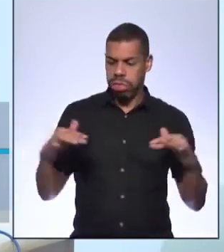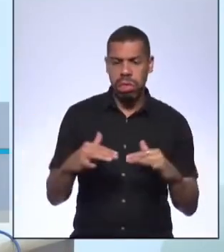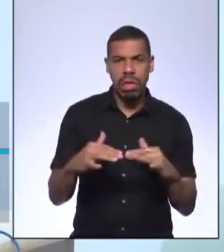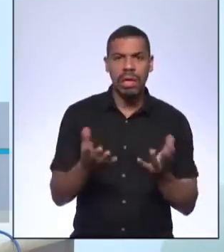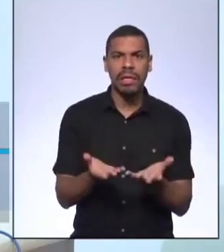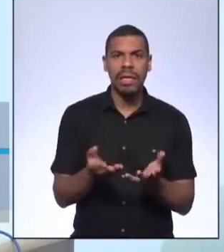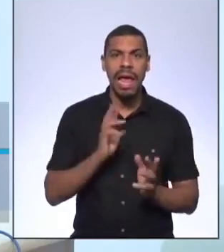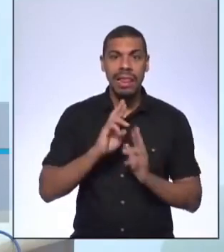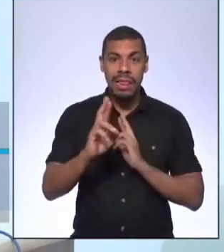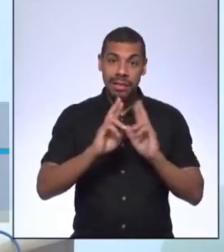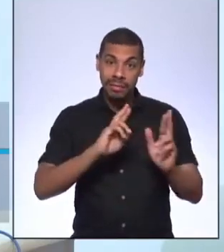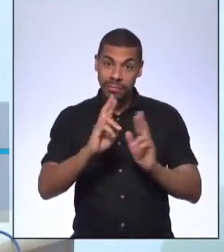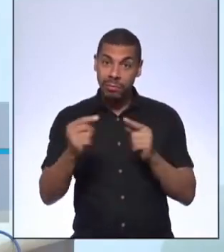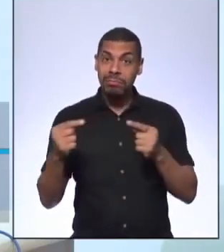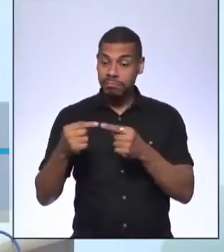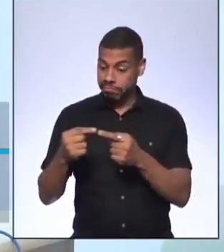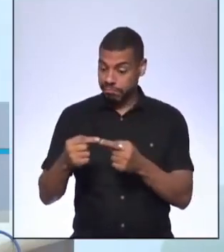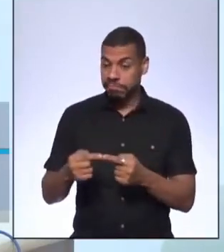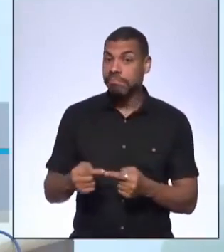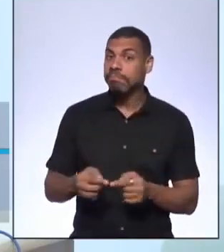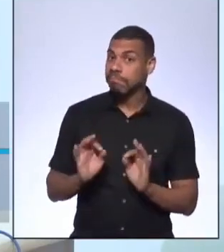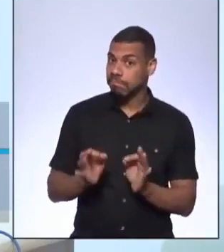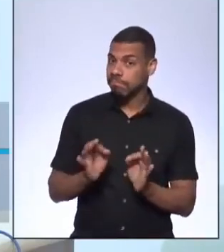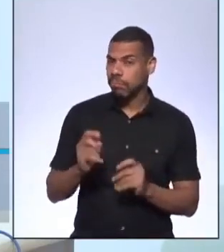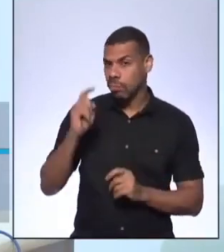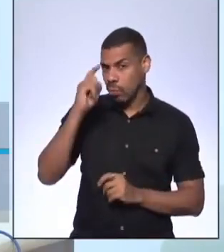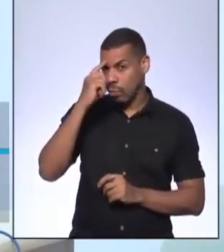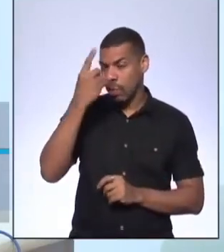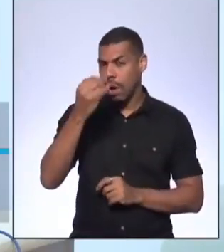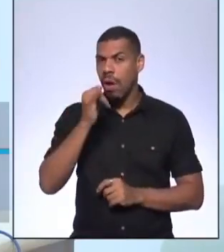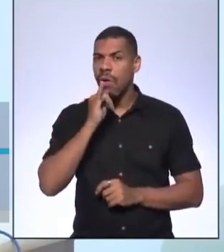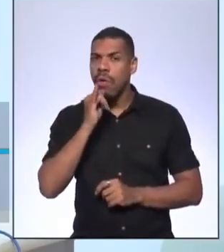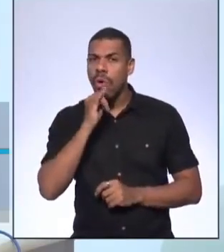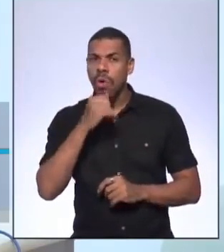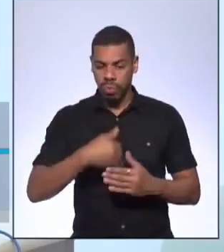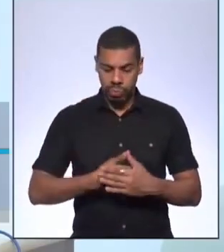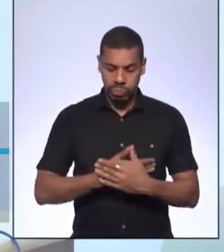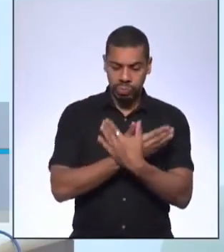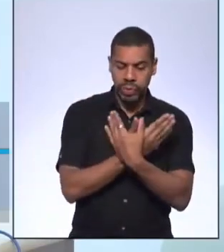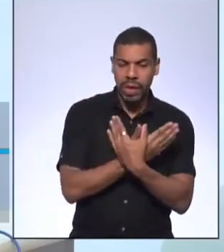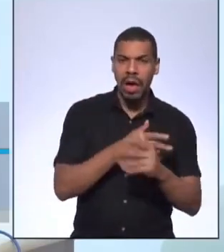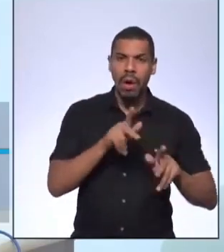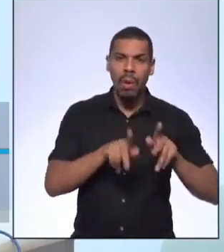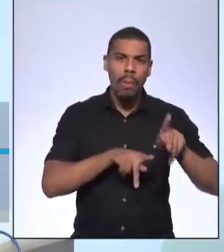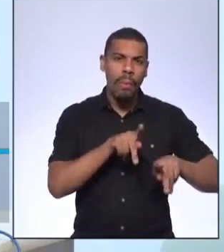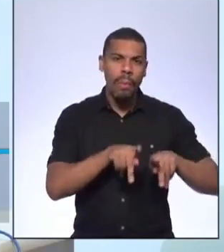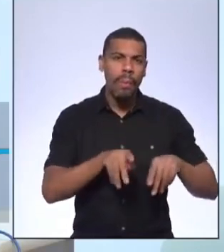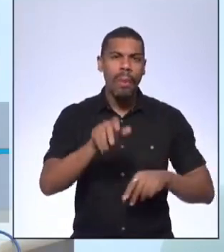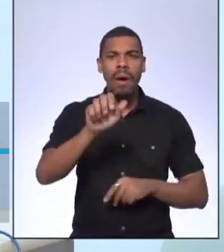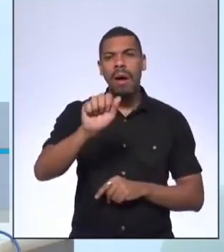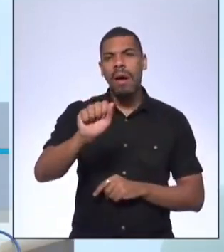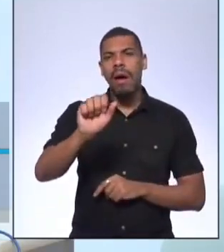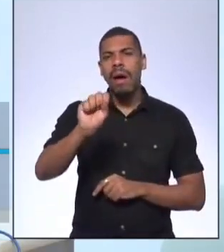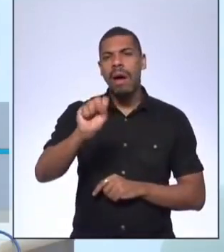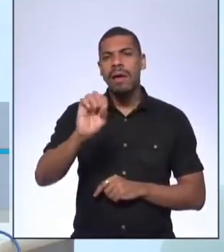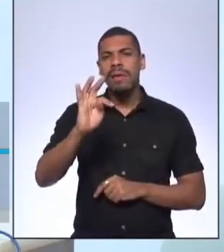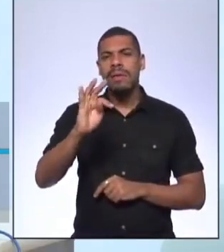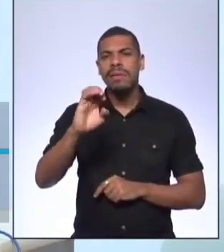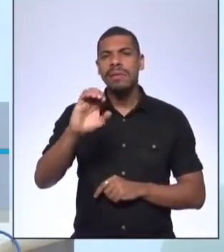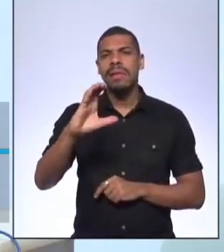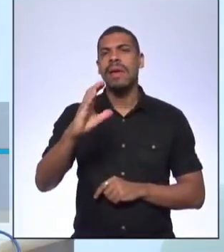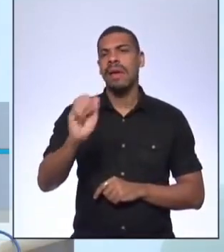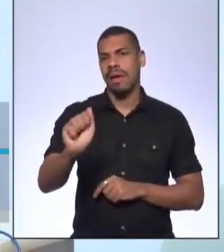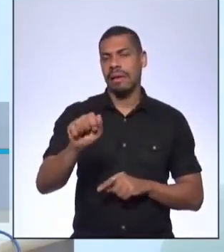essas respostas, elas convergem ali com a ideia de que os astecas já eram um povo bastante desenvolvido antes